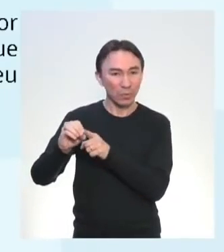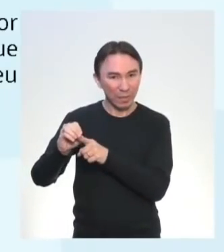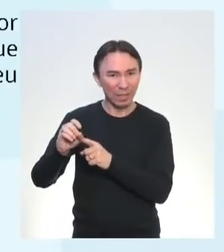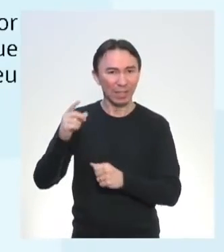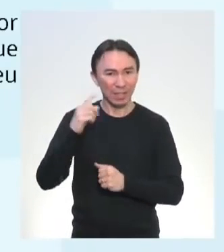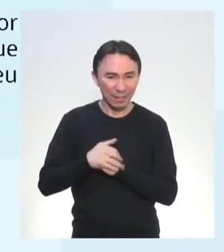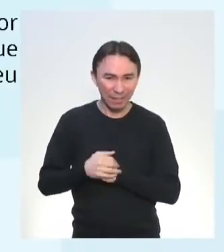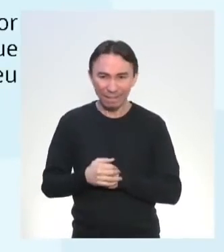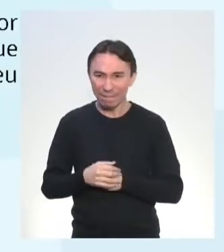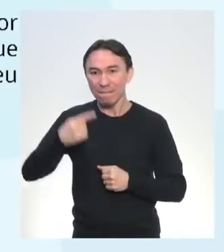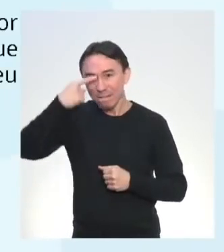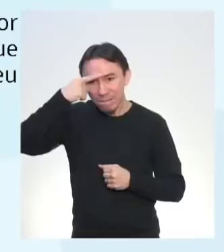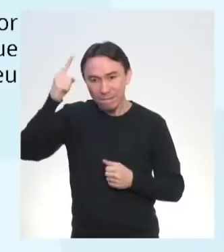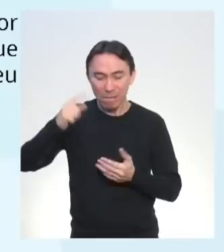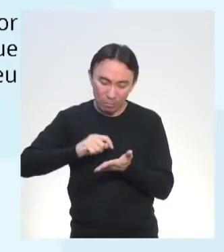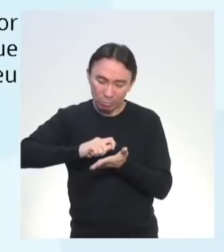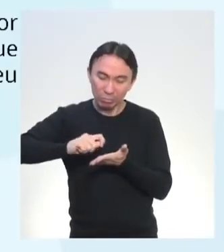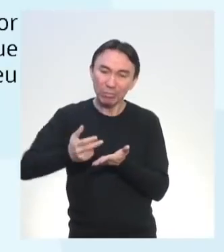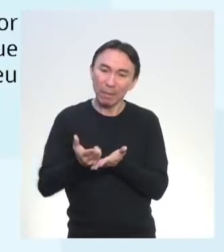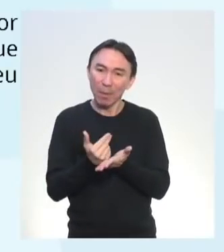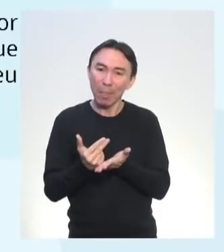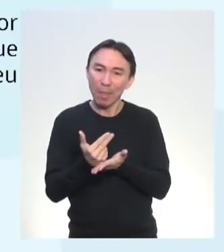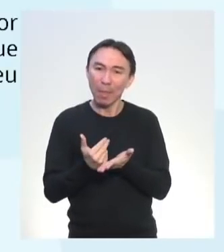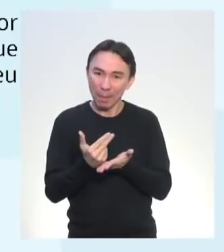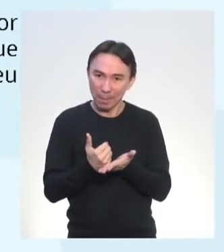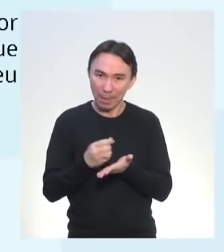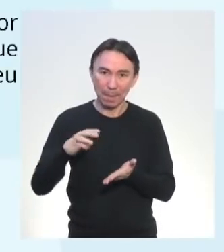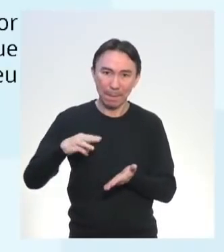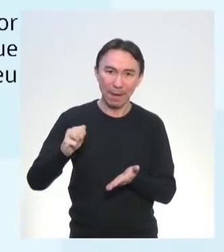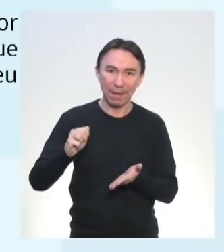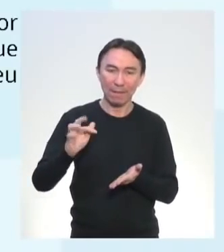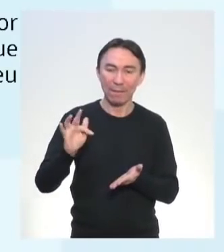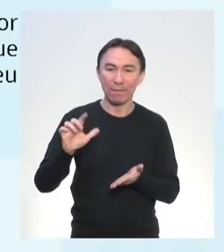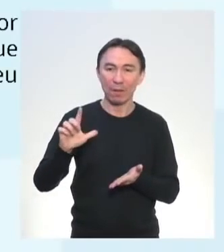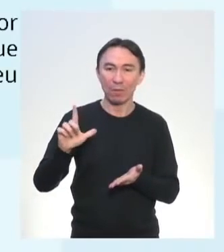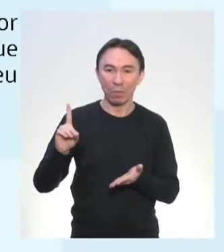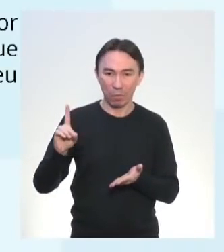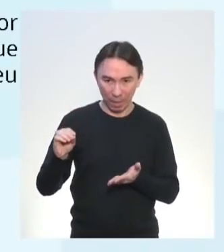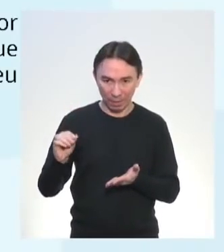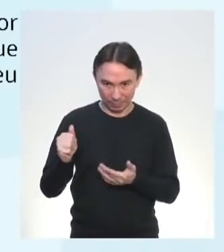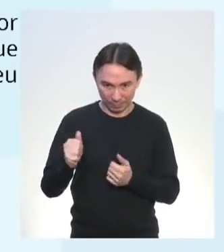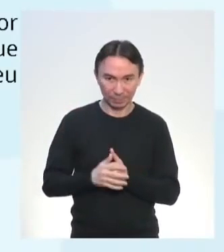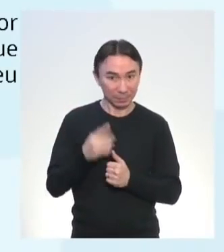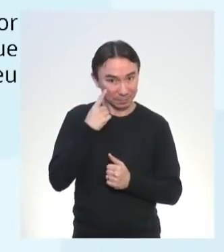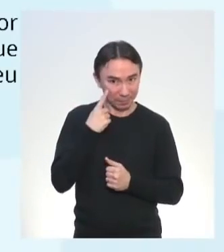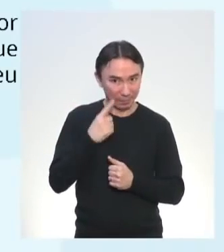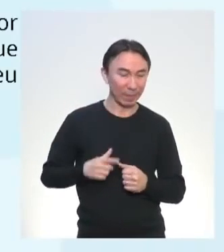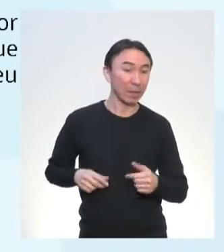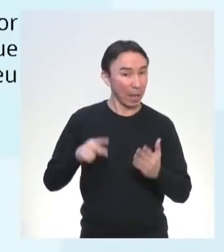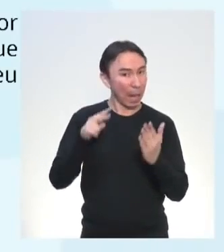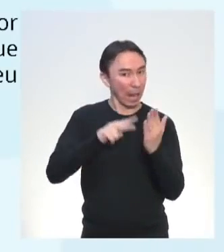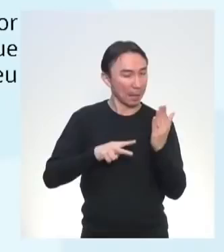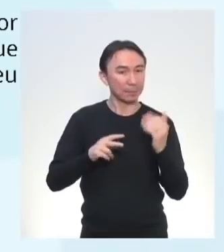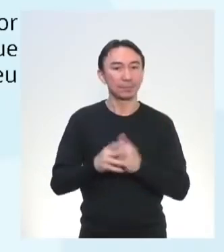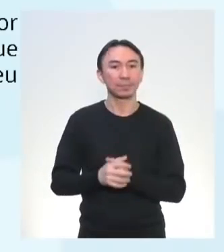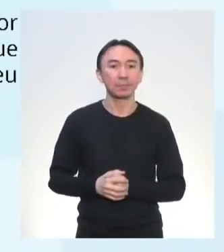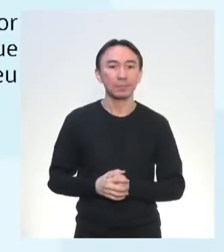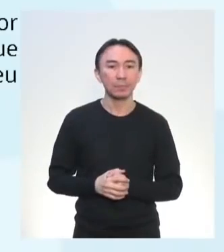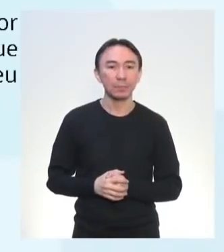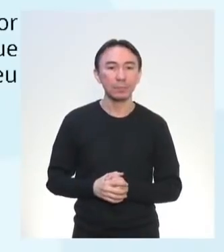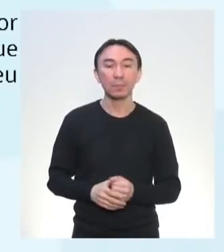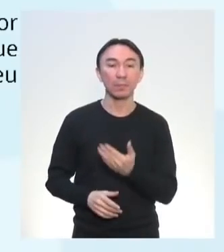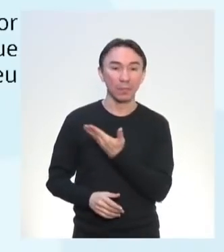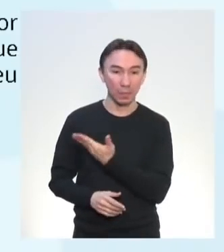argentino que morreu aos 88 anos. Vou ler aí esse trecho do texto e a gente já vai ao vídeo. O humorista